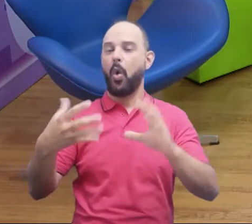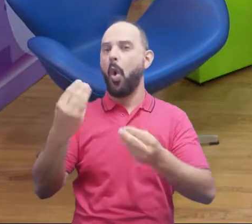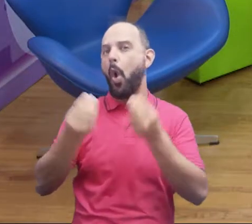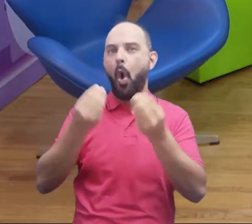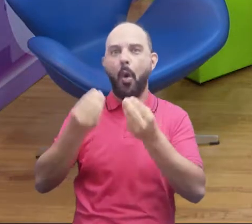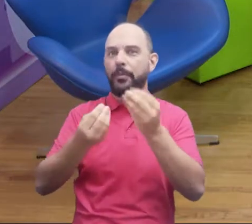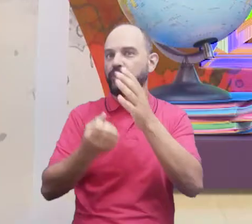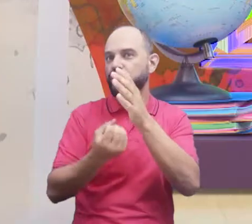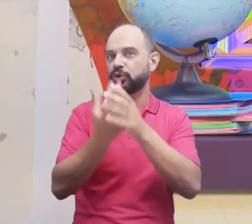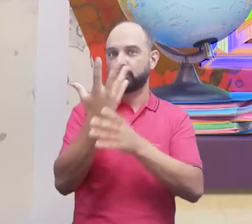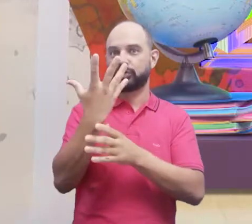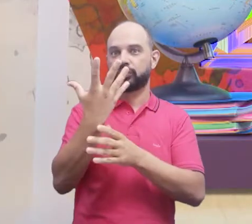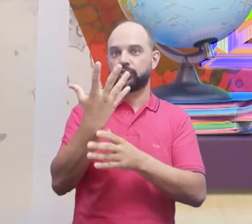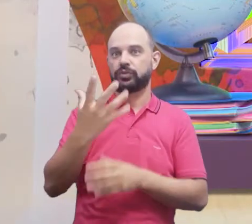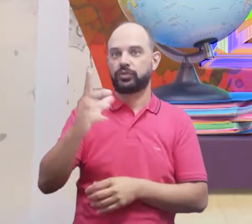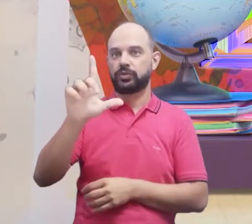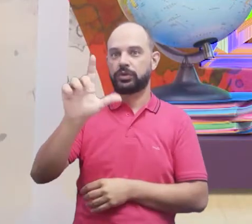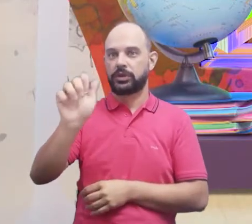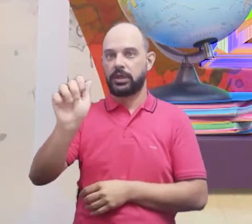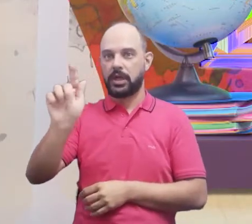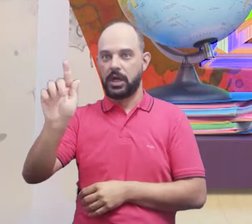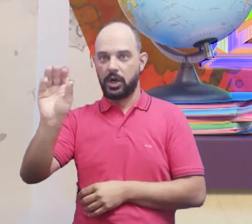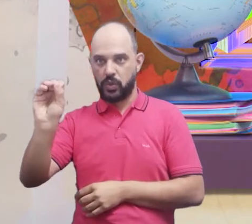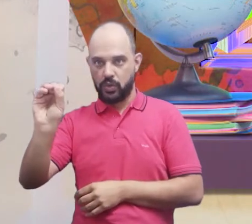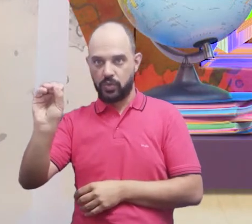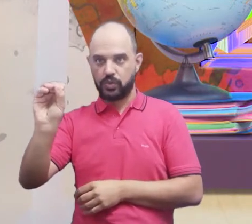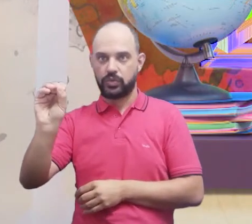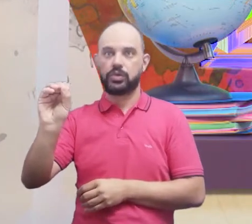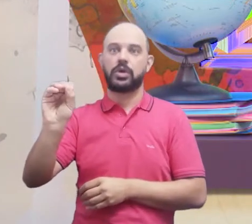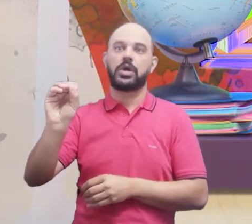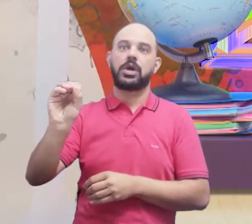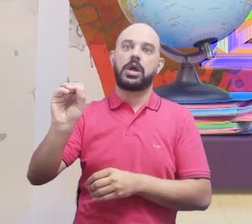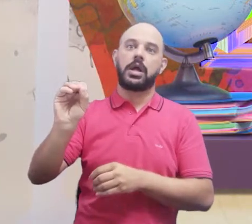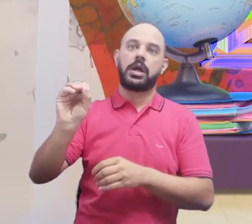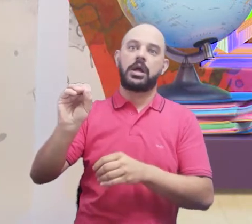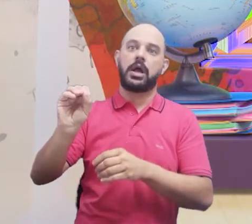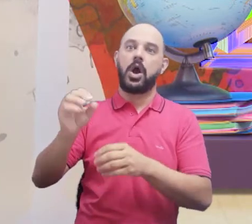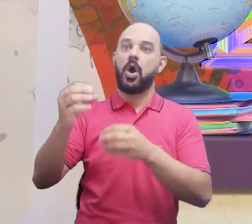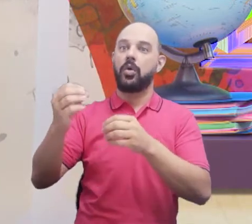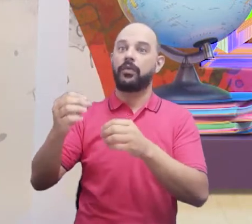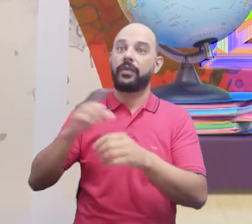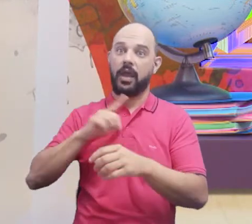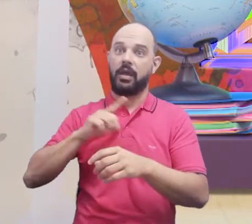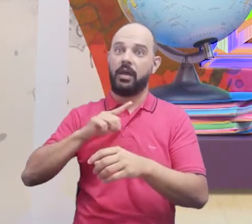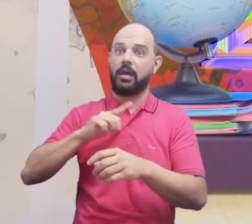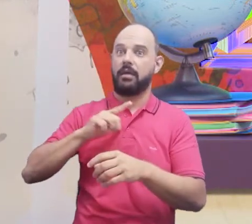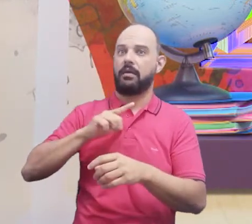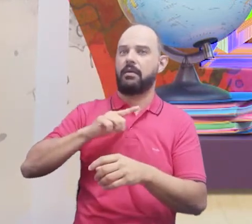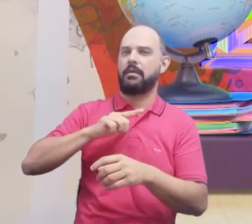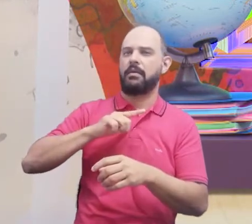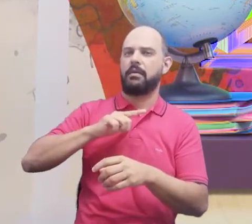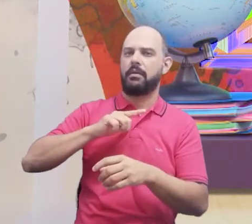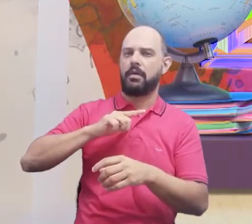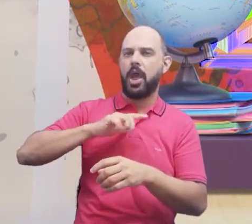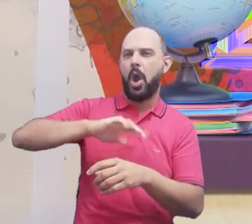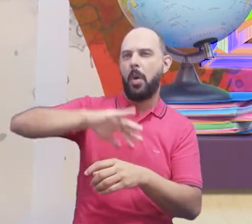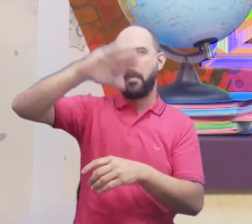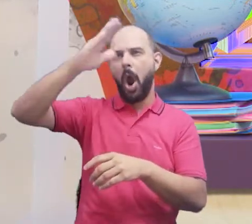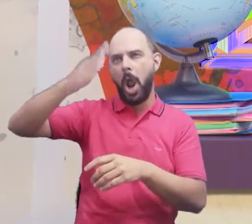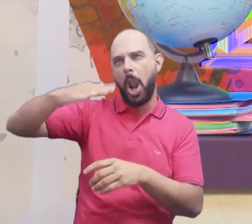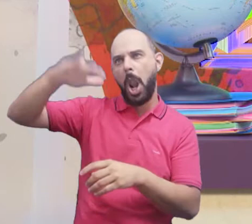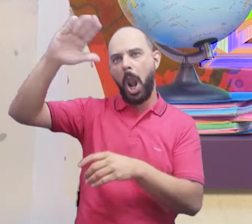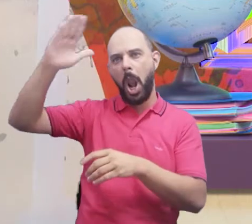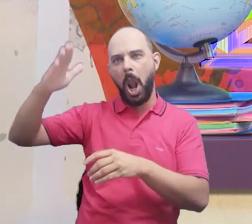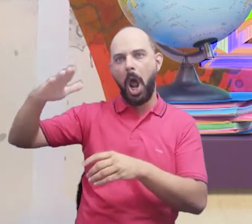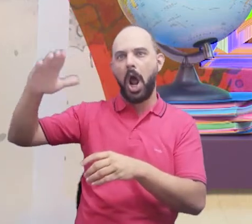com formação. Os lagos são resultados de grandes transformações no relevo do planeta, como a formação de